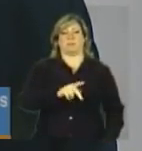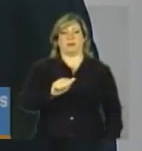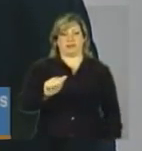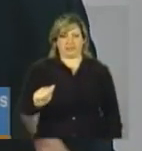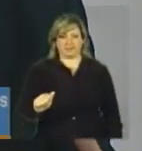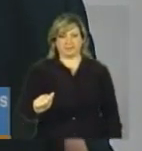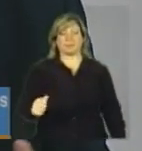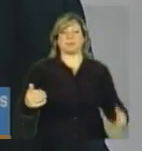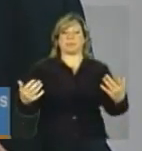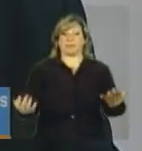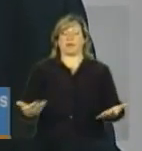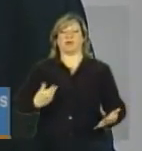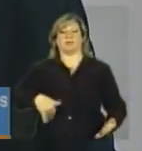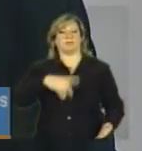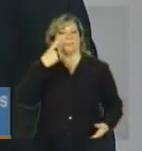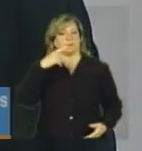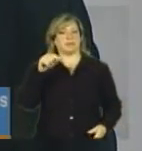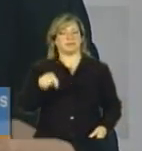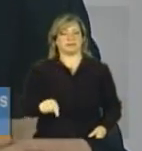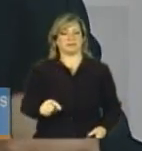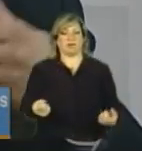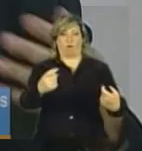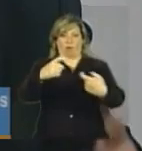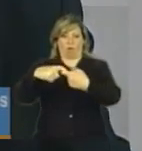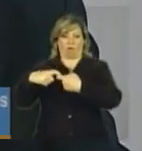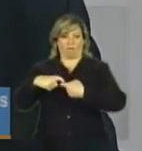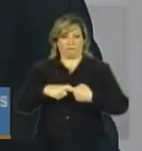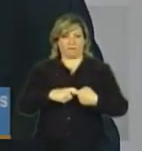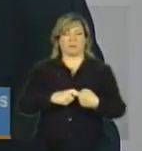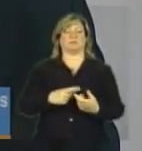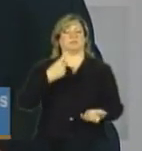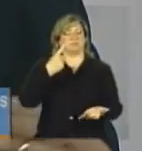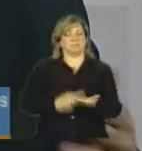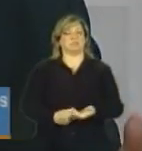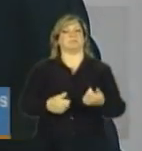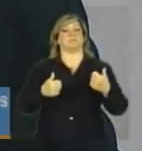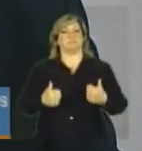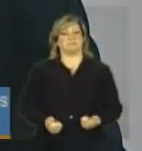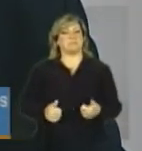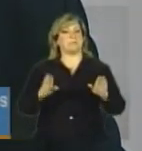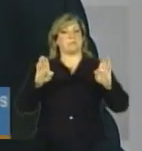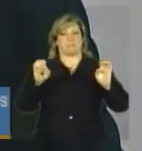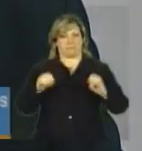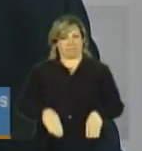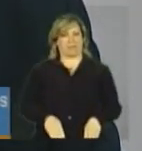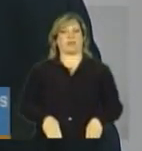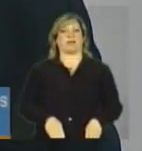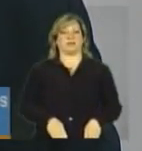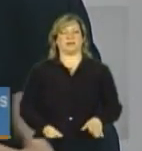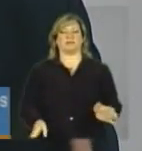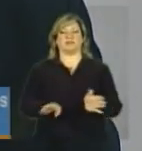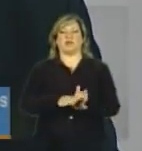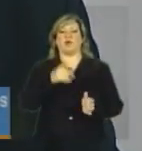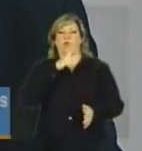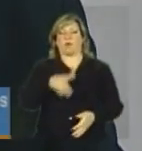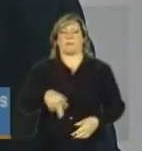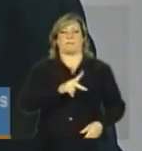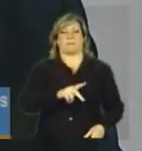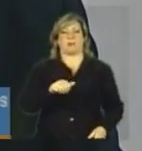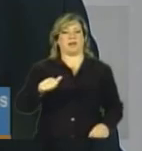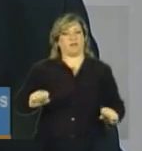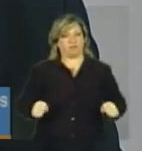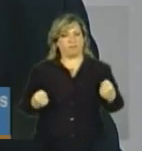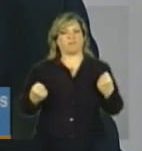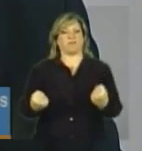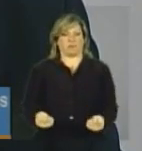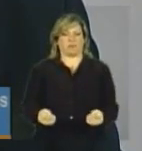a gente percebe que a modalidade de convênio cumpre a sua missão, chega até o momento em que o PA se fortalece, se